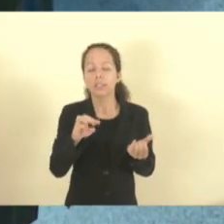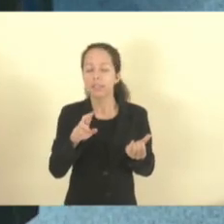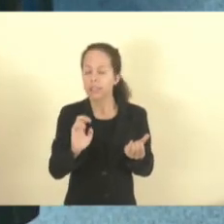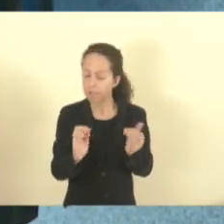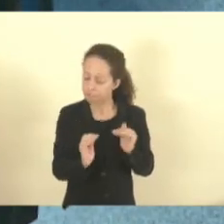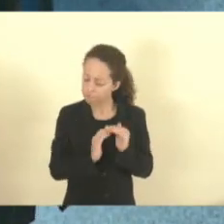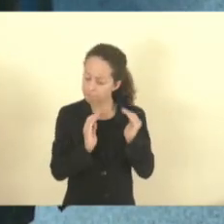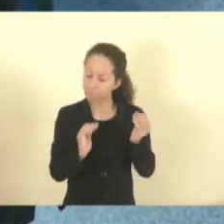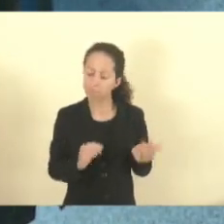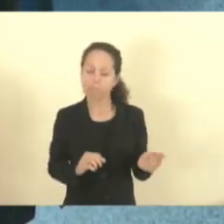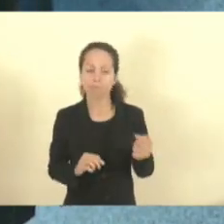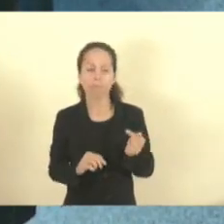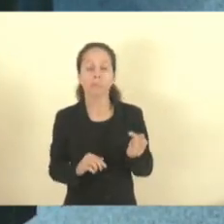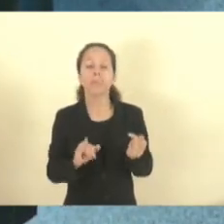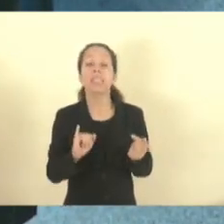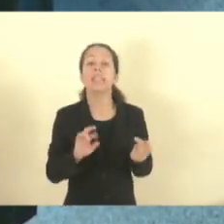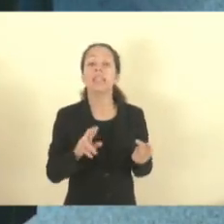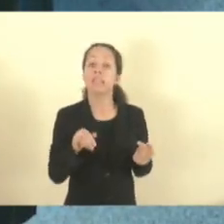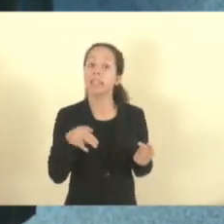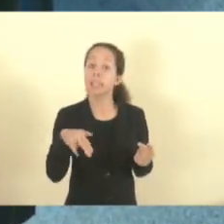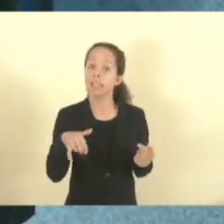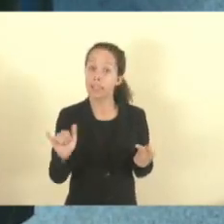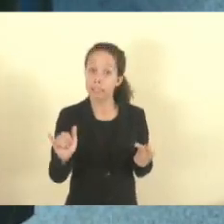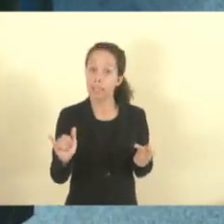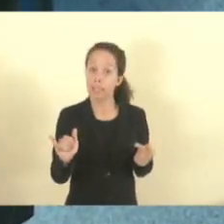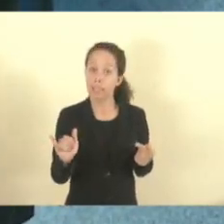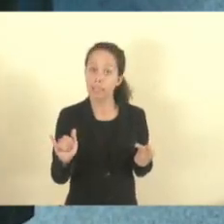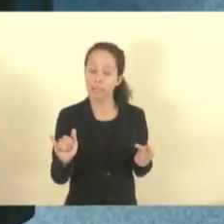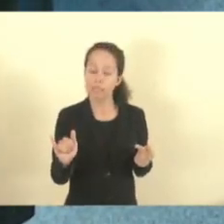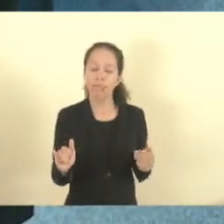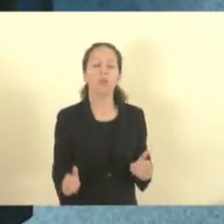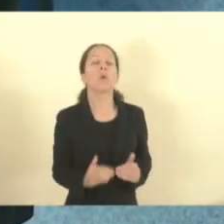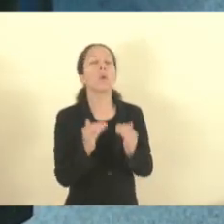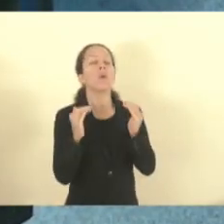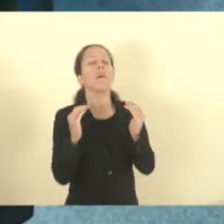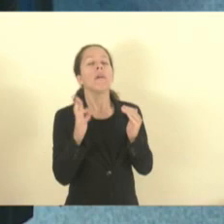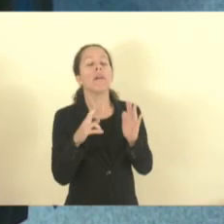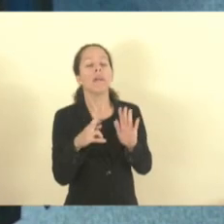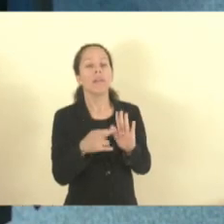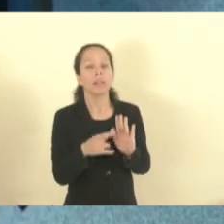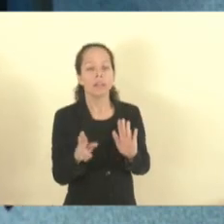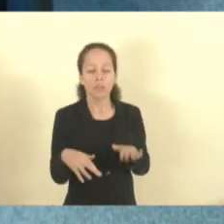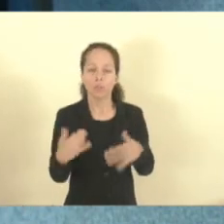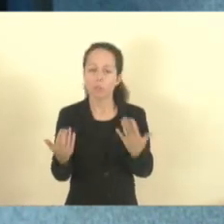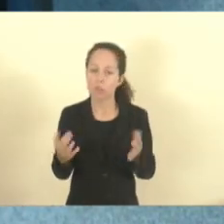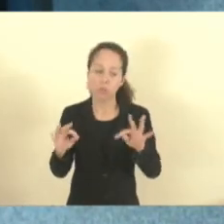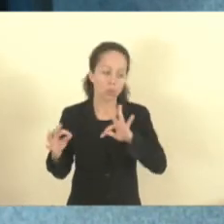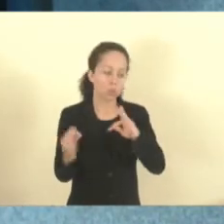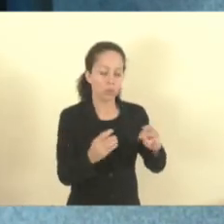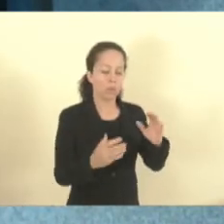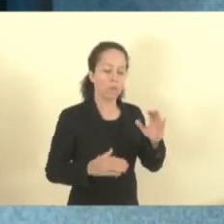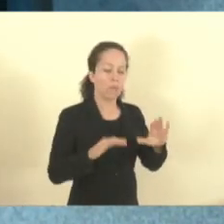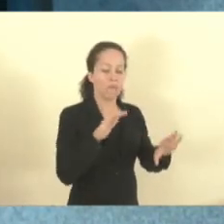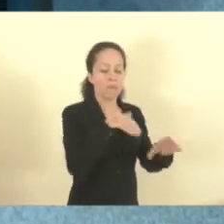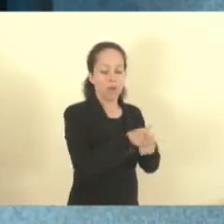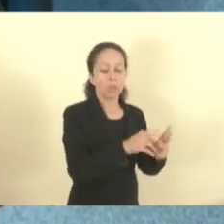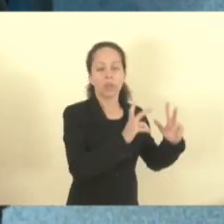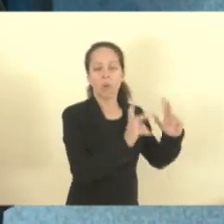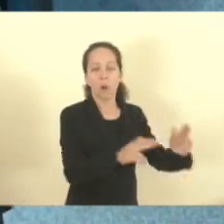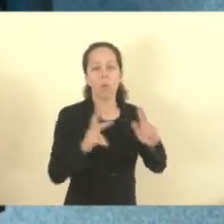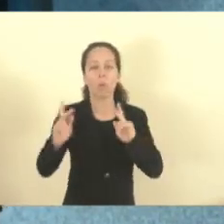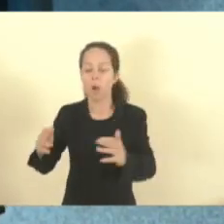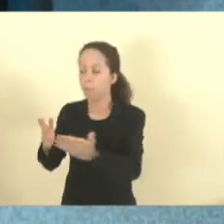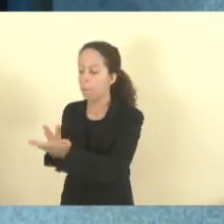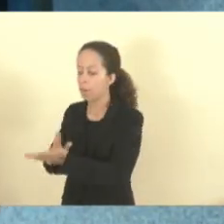relator, deputada Irine Lopes. Com o relator, senhor presidente, aprovado à unanimidade nas finanças e aprovado